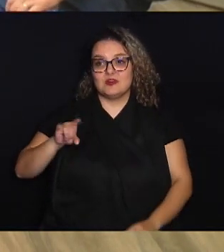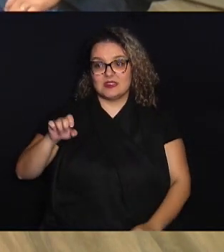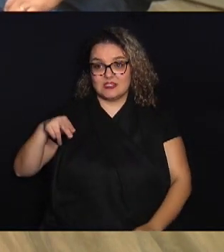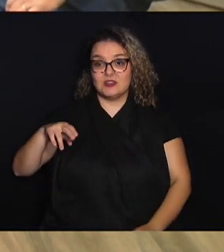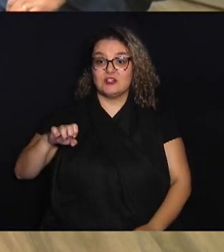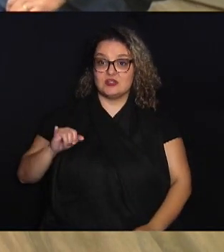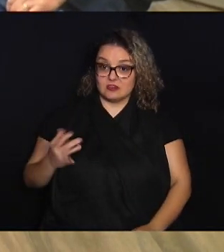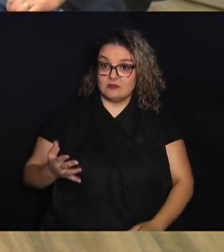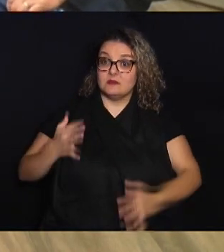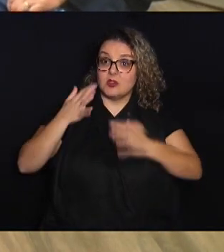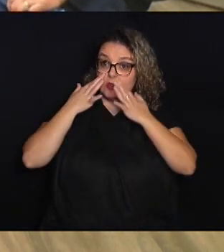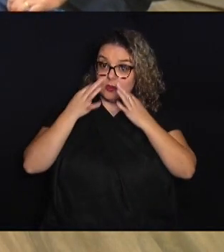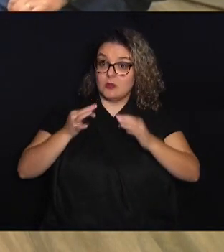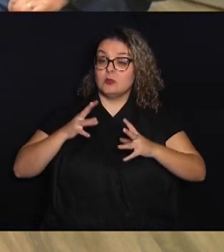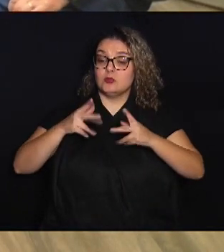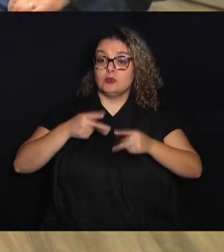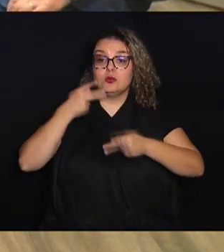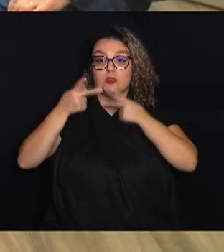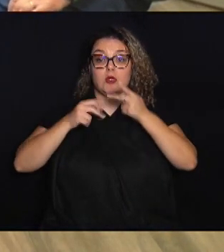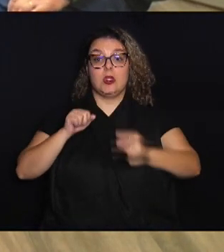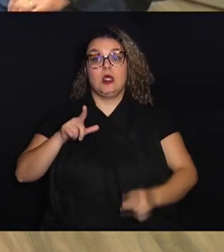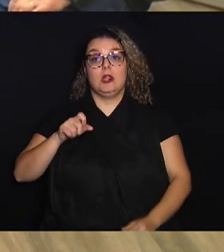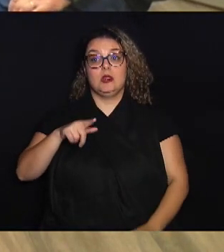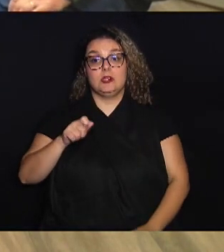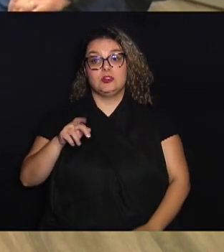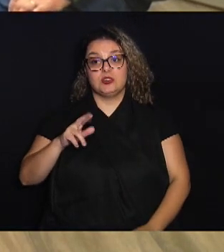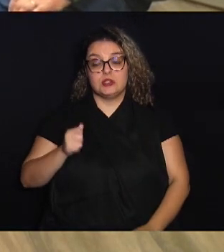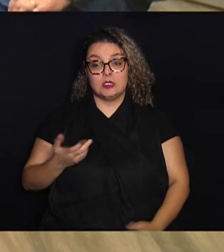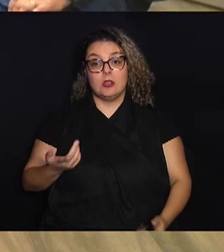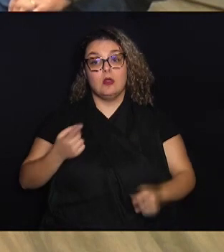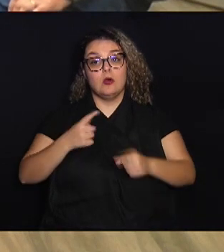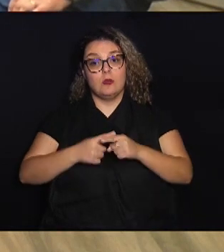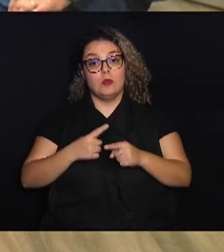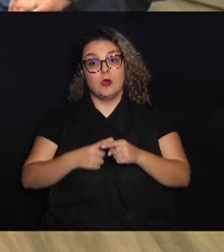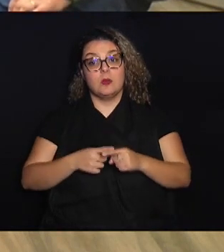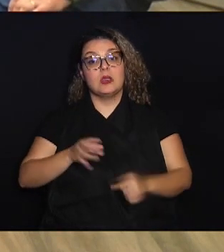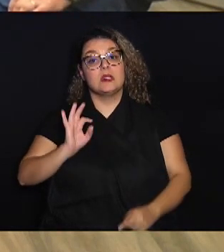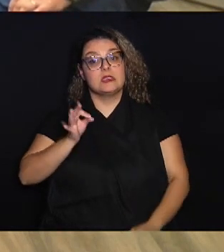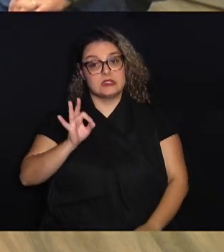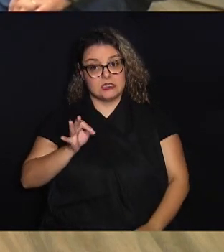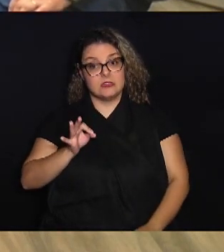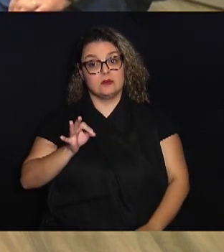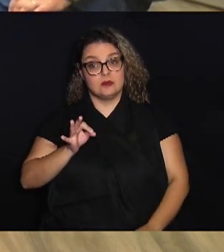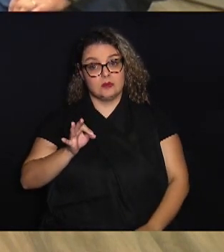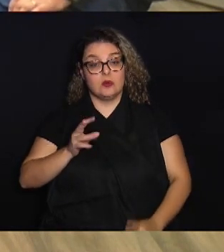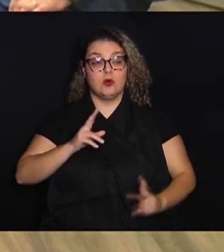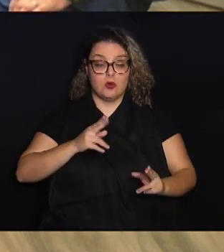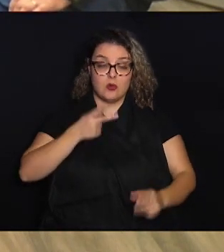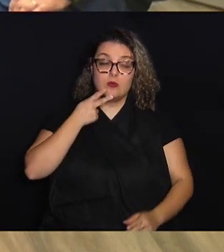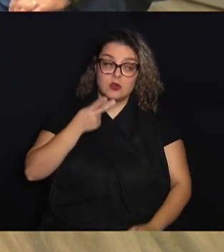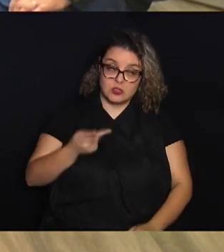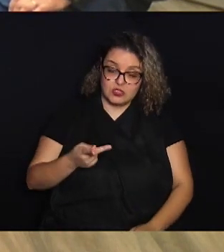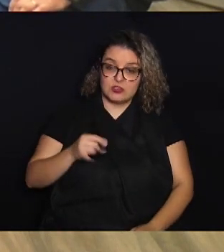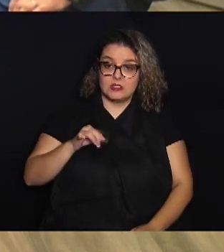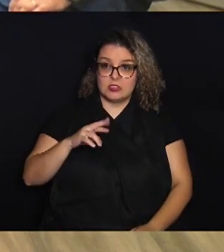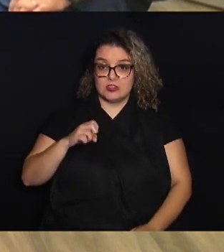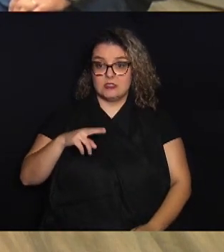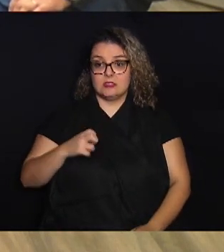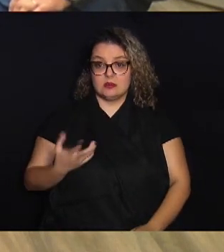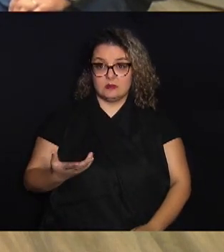muita atenção naquilo que falou a Alexandra Dias, porque certamente, como eu disse ali, né, Irene, ela